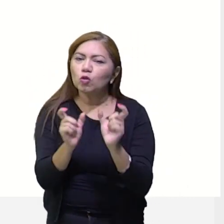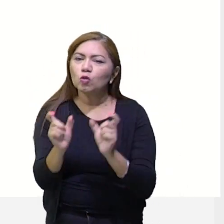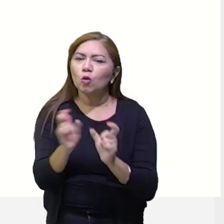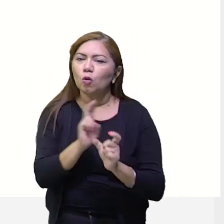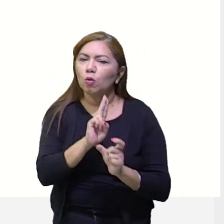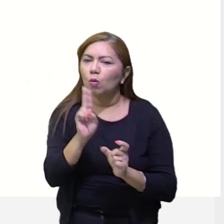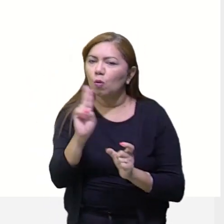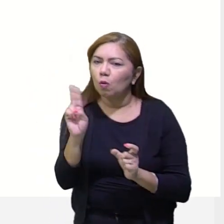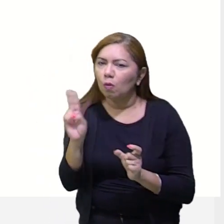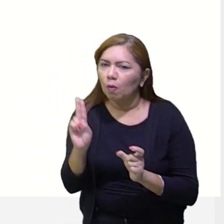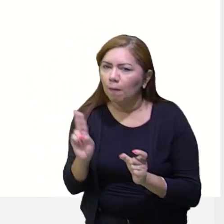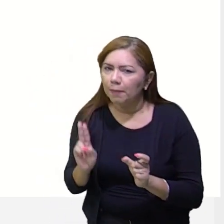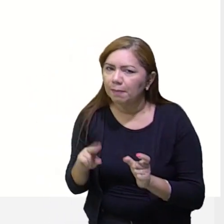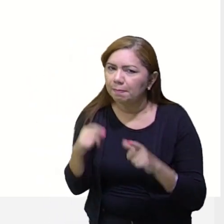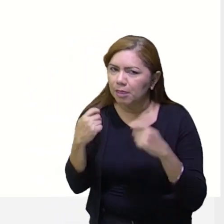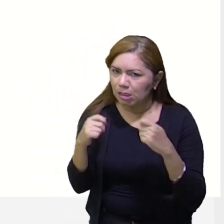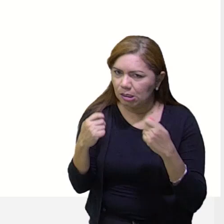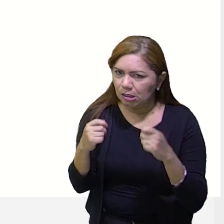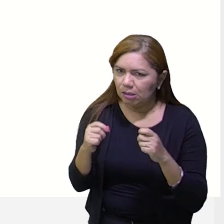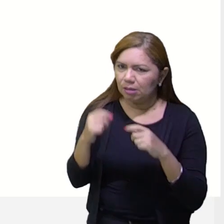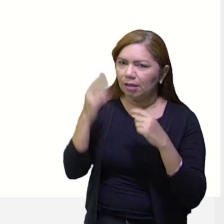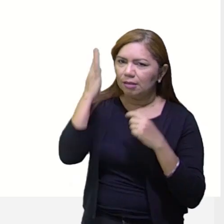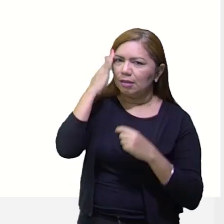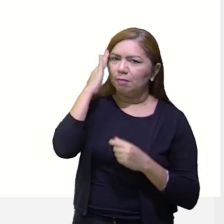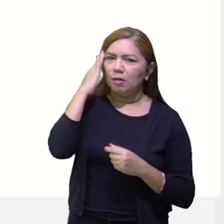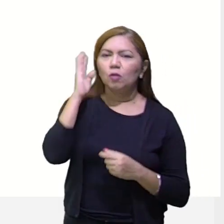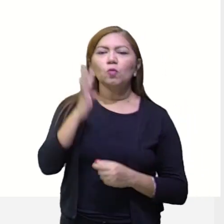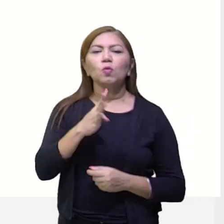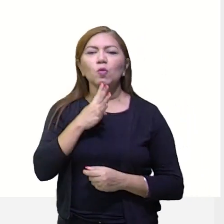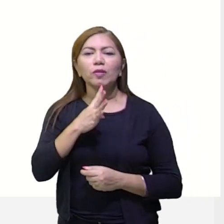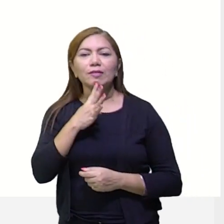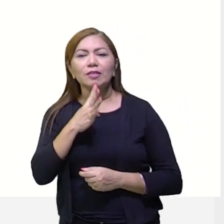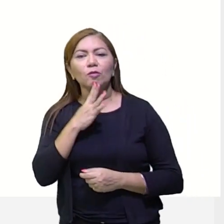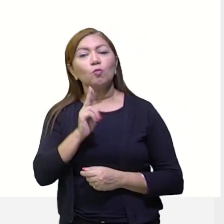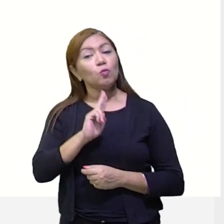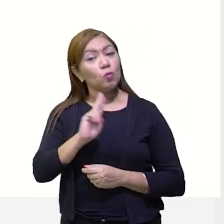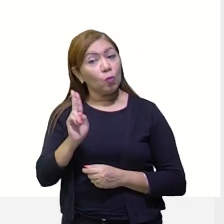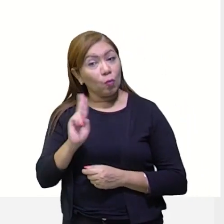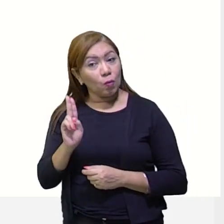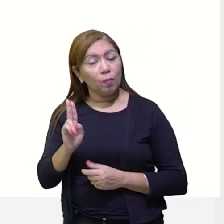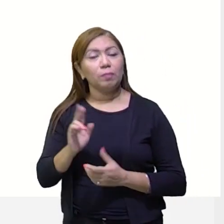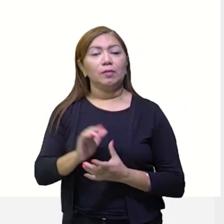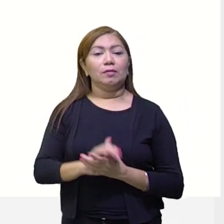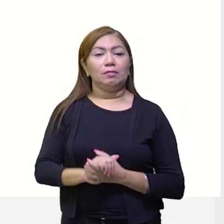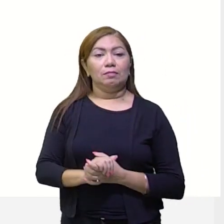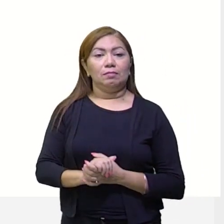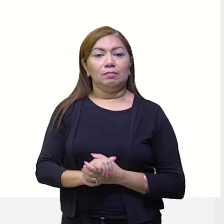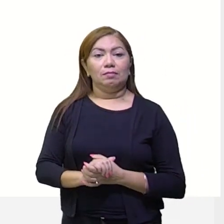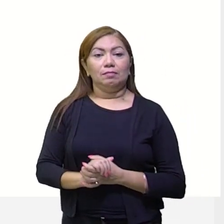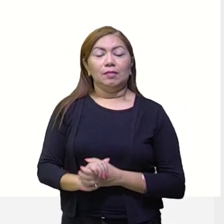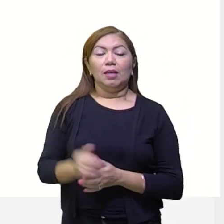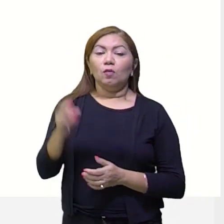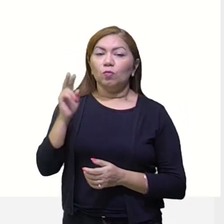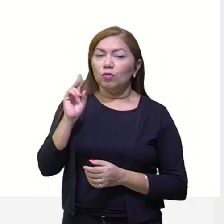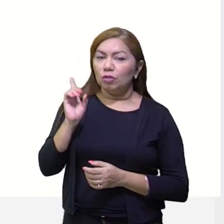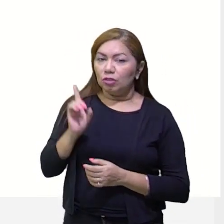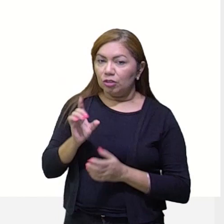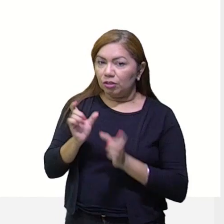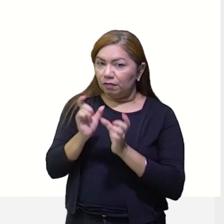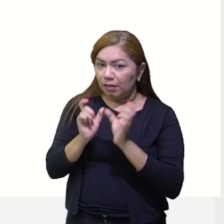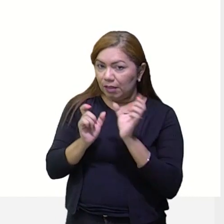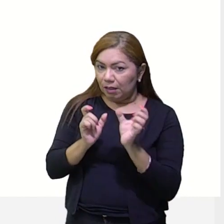Que o dividendo é igual a quem? Ao divisor